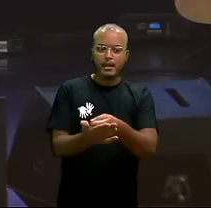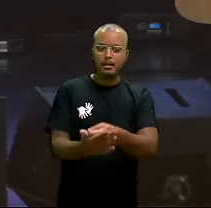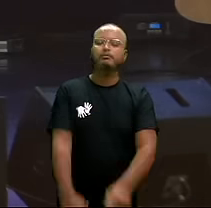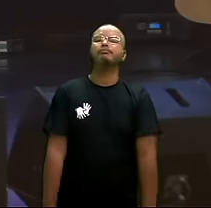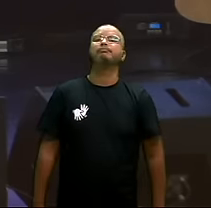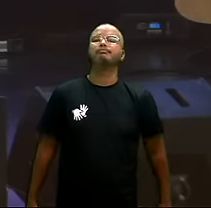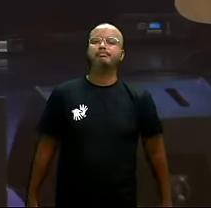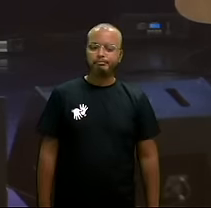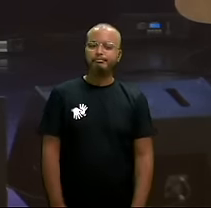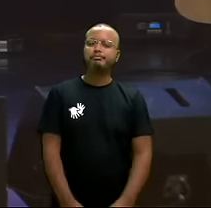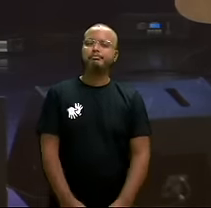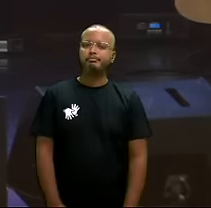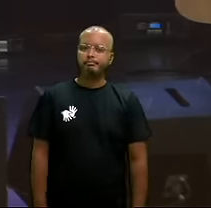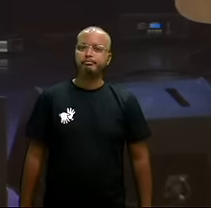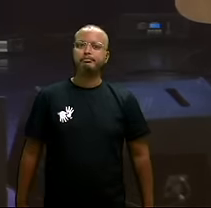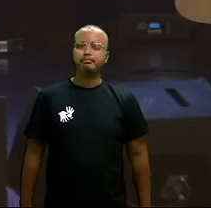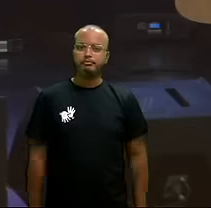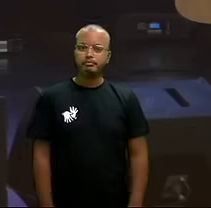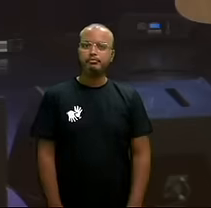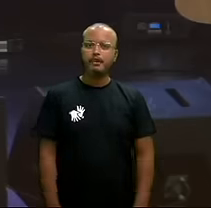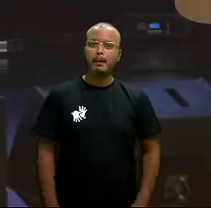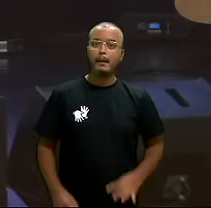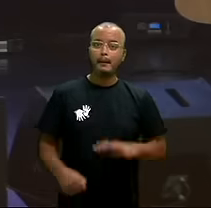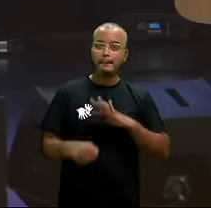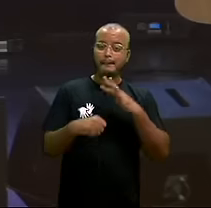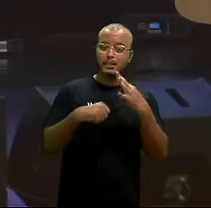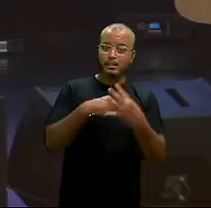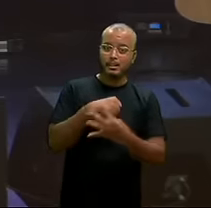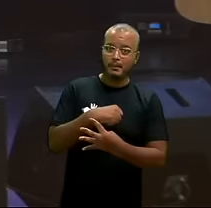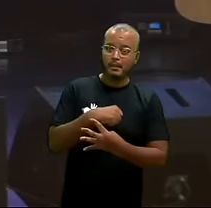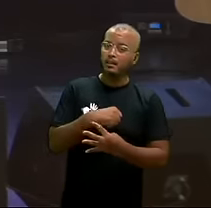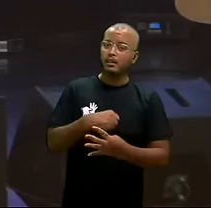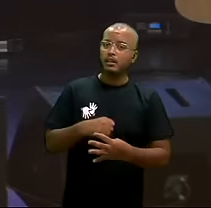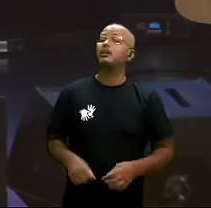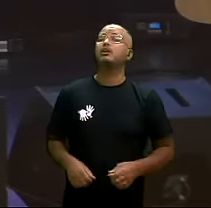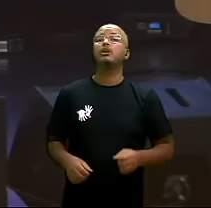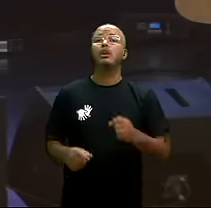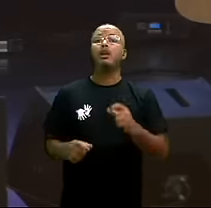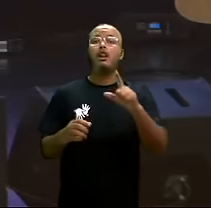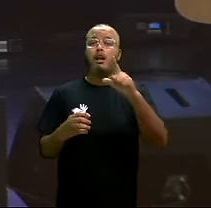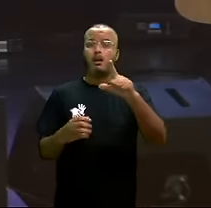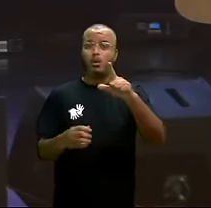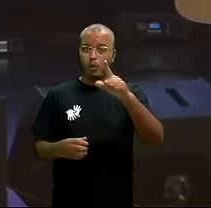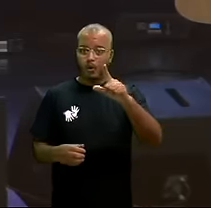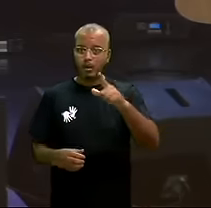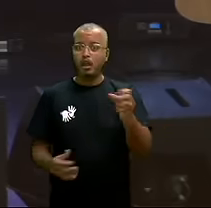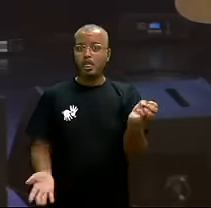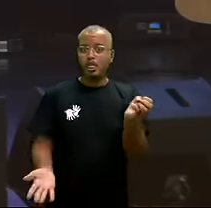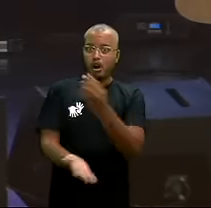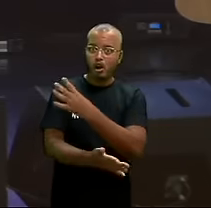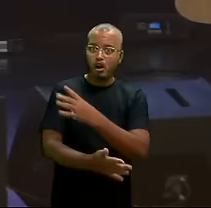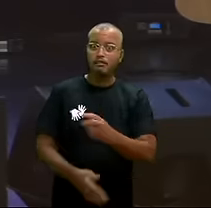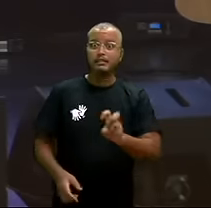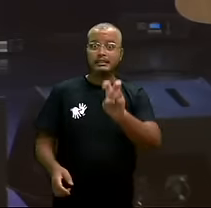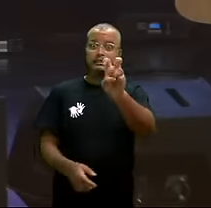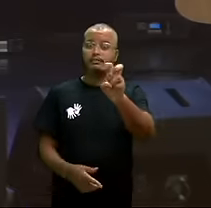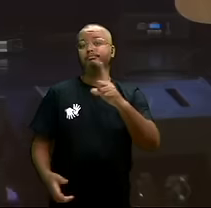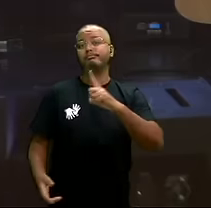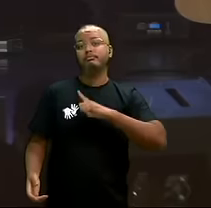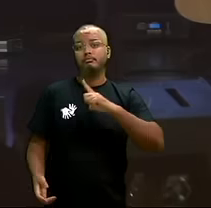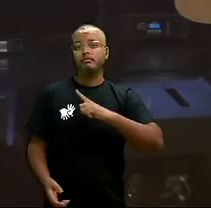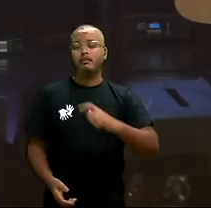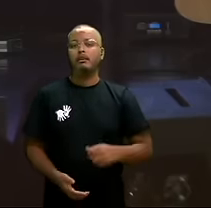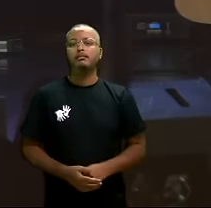de uma pandemia, a igreja abriu 5 igrejas no Rio de Janeiro, pagamos um terreno. Alguém grita de glória a Deus aqui nesse